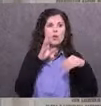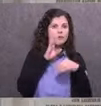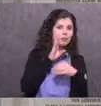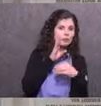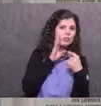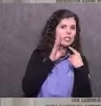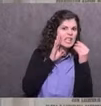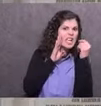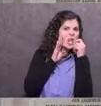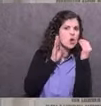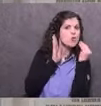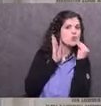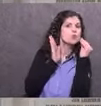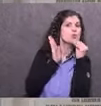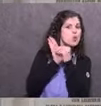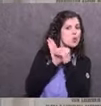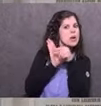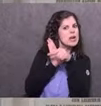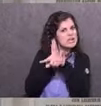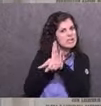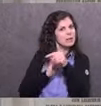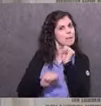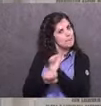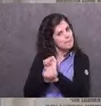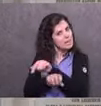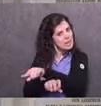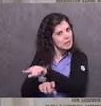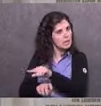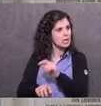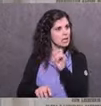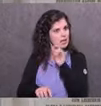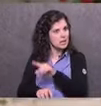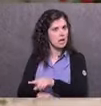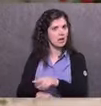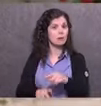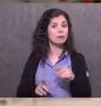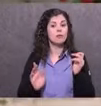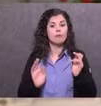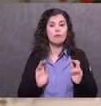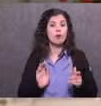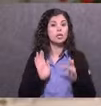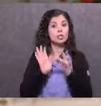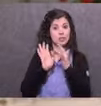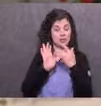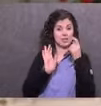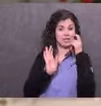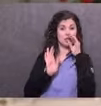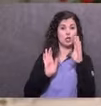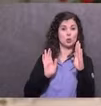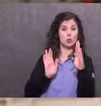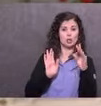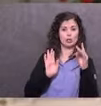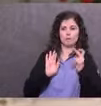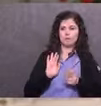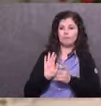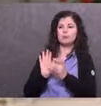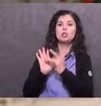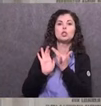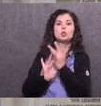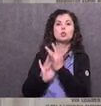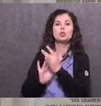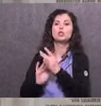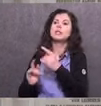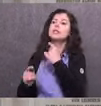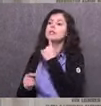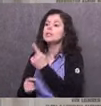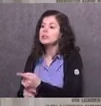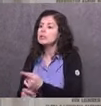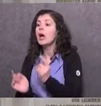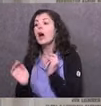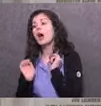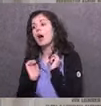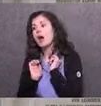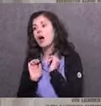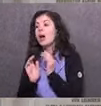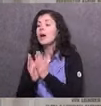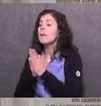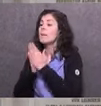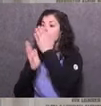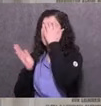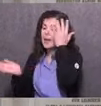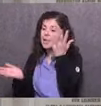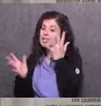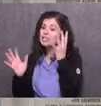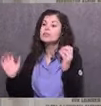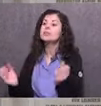mesmo, prendei-o. Aproximou-se imediatamente de Jesus e disse-lhe: Salve, Mestre.